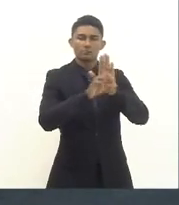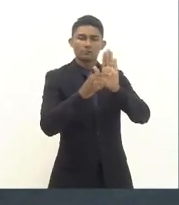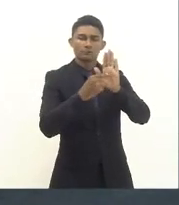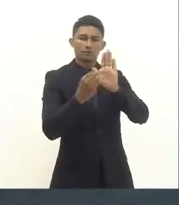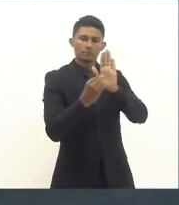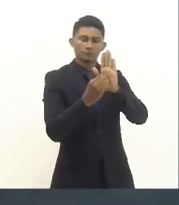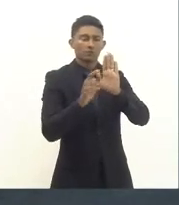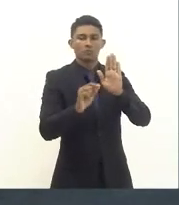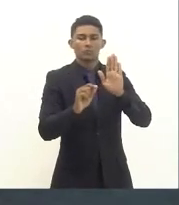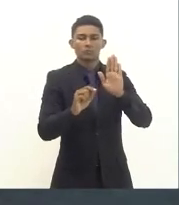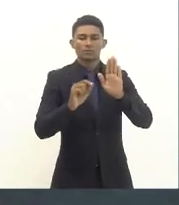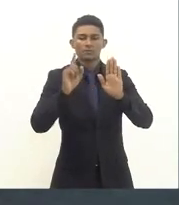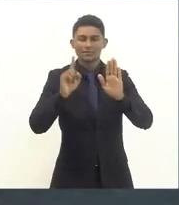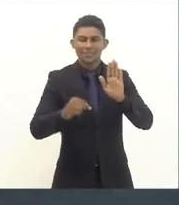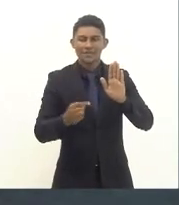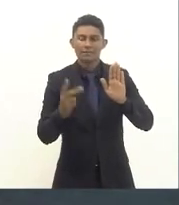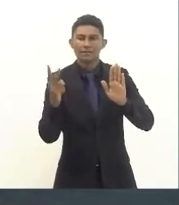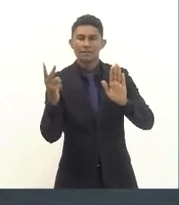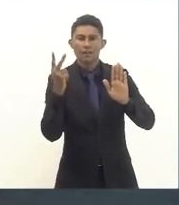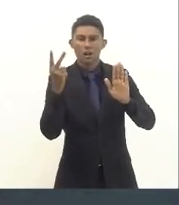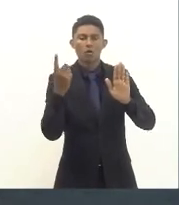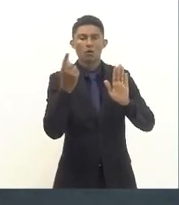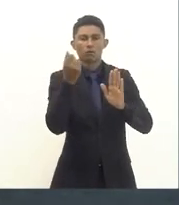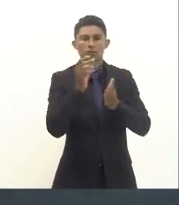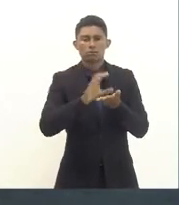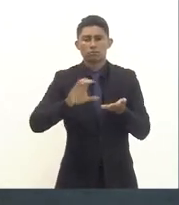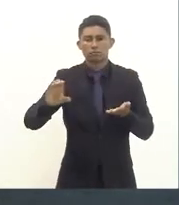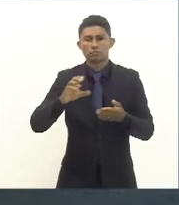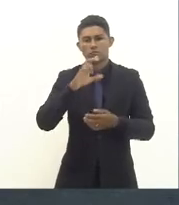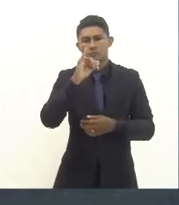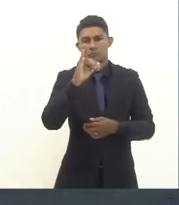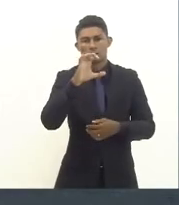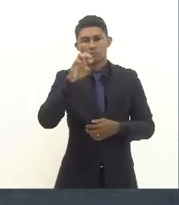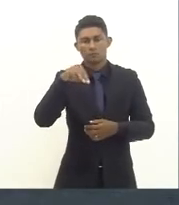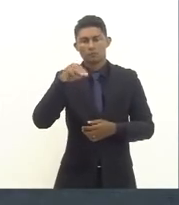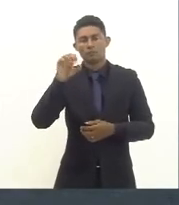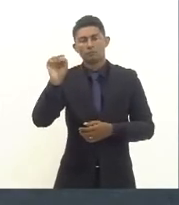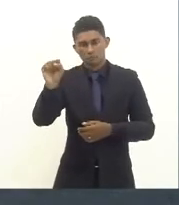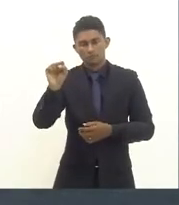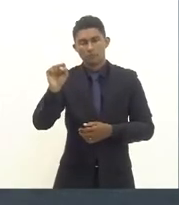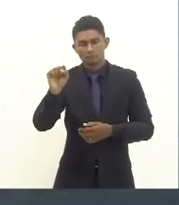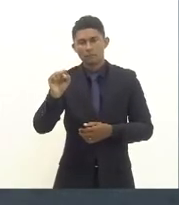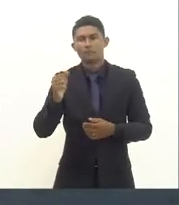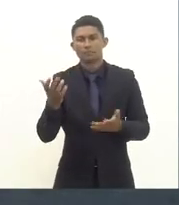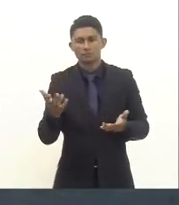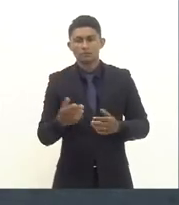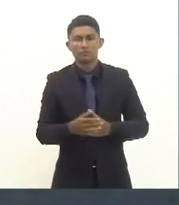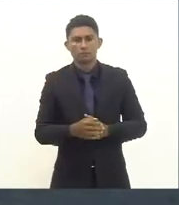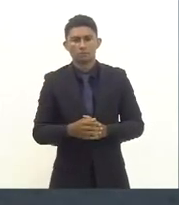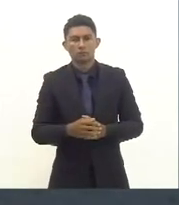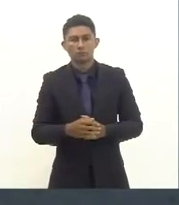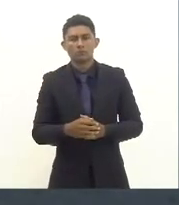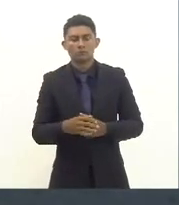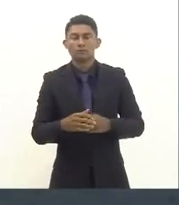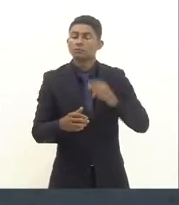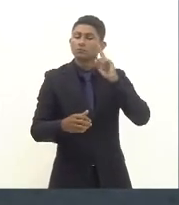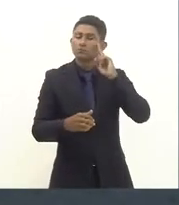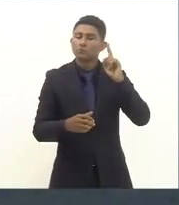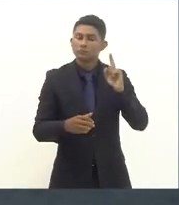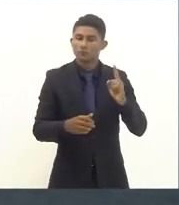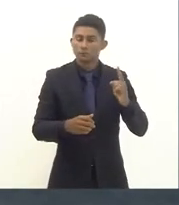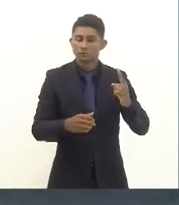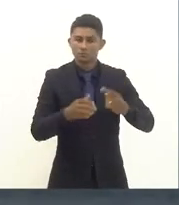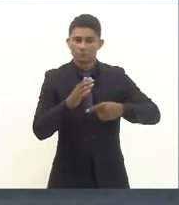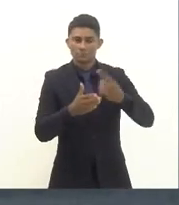implica restrição ou compensação dos valores relativos ao ICMS já recolhidos referentes a fatos geradores ocorridos entre 1º